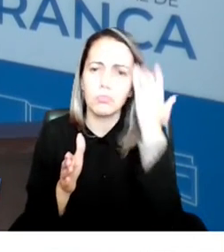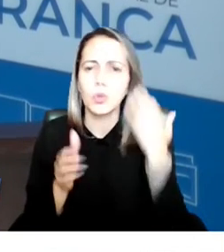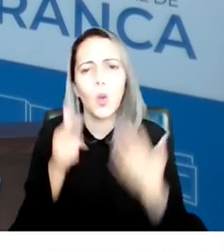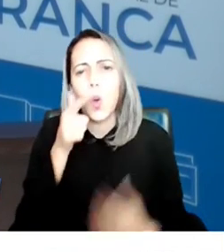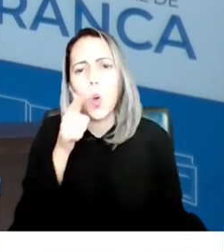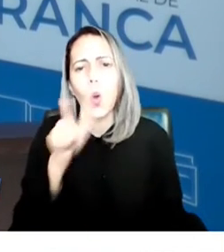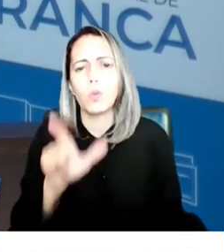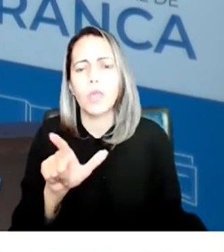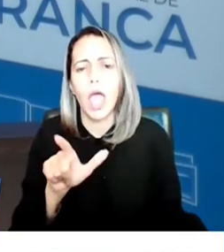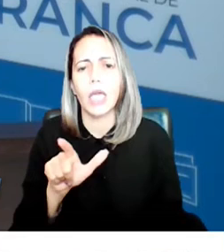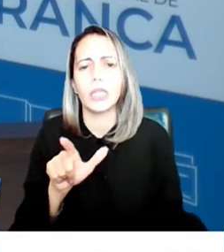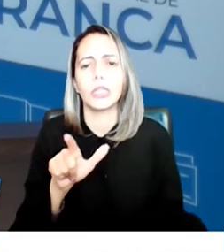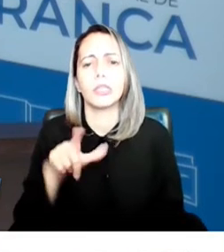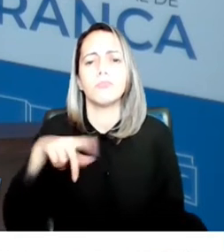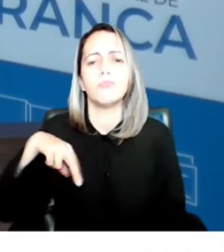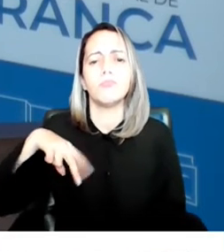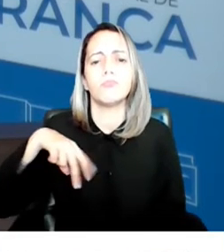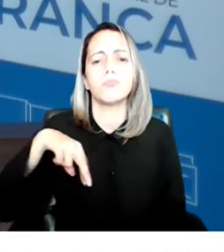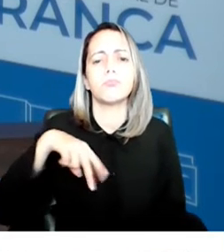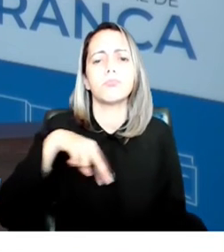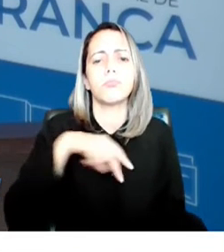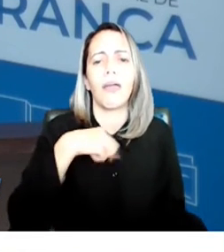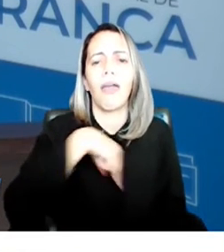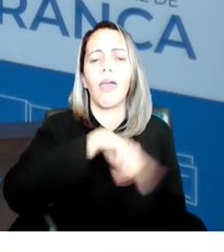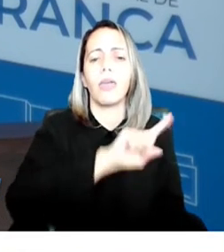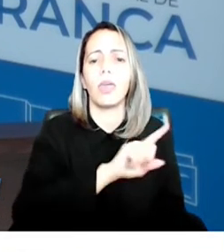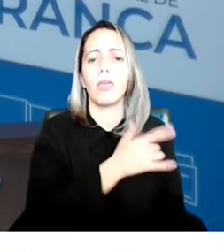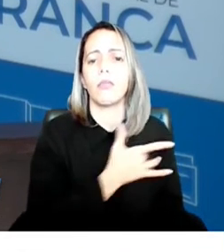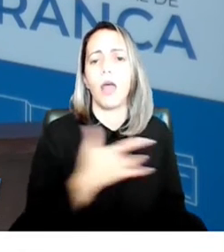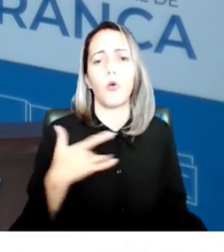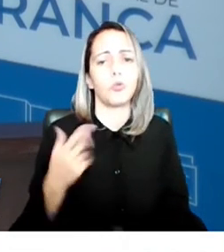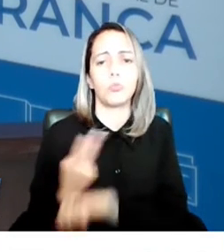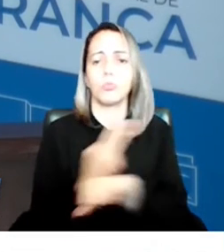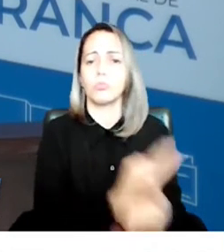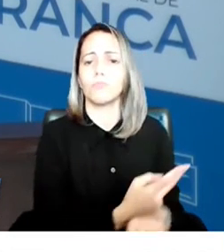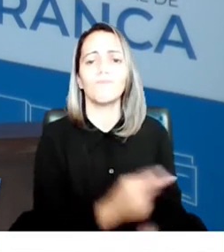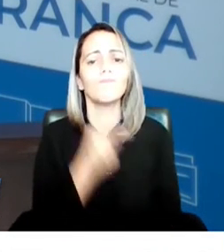qualquer serviço que precisem no sistema público?